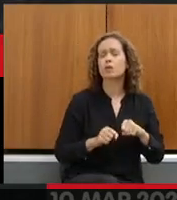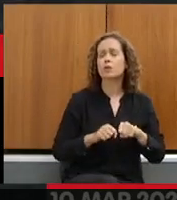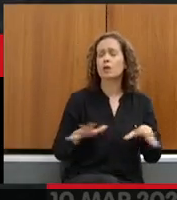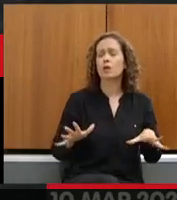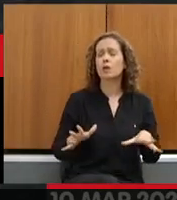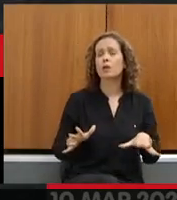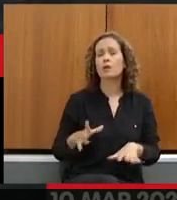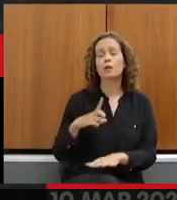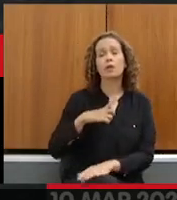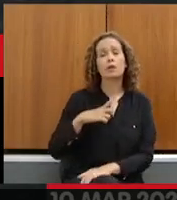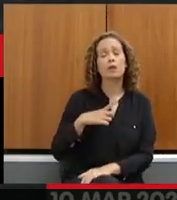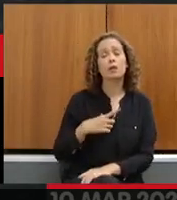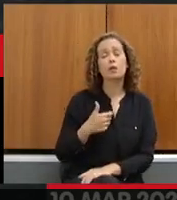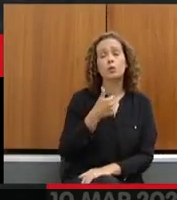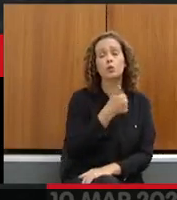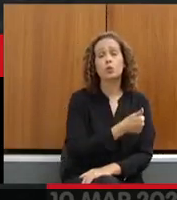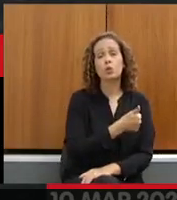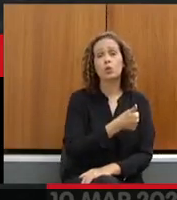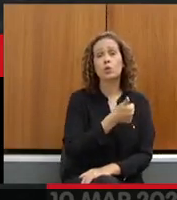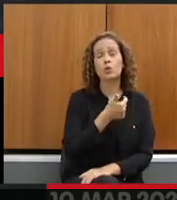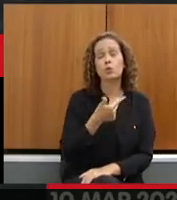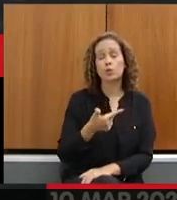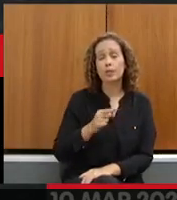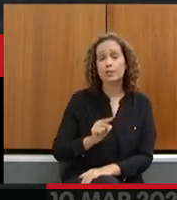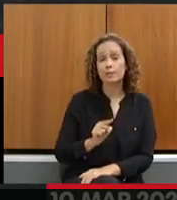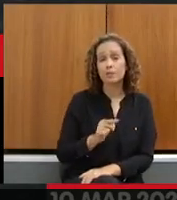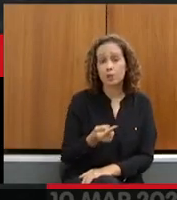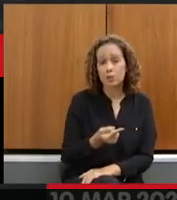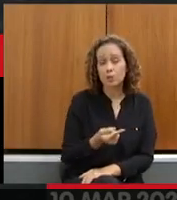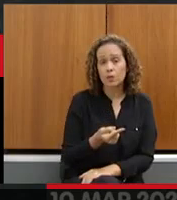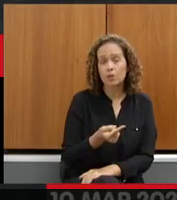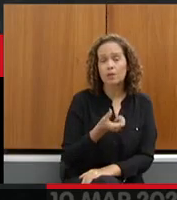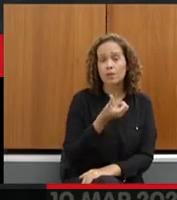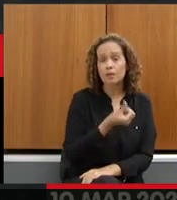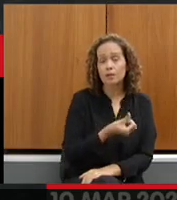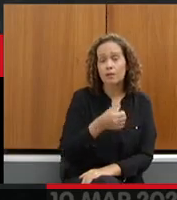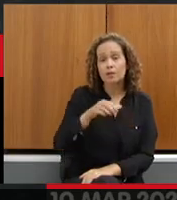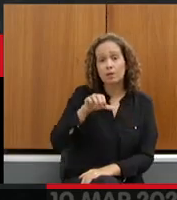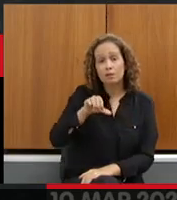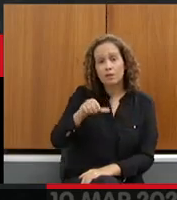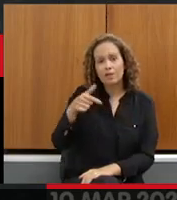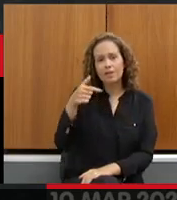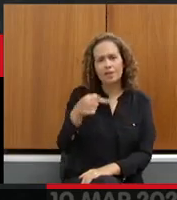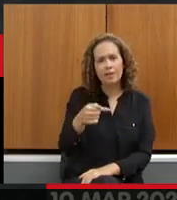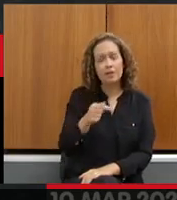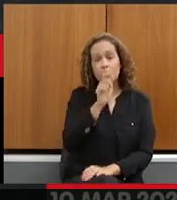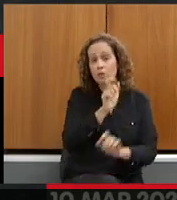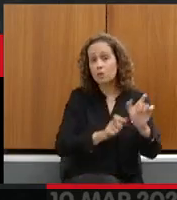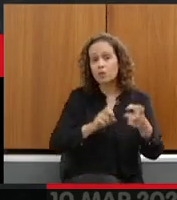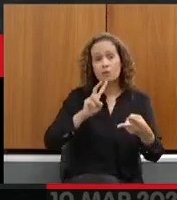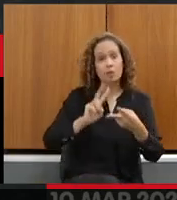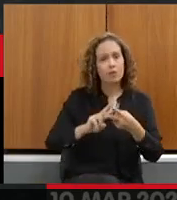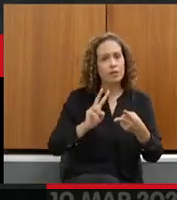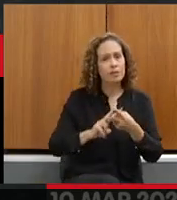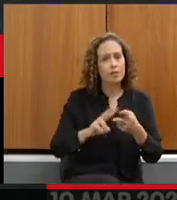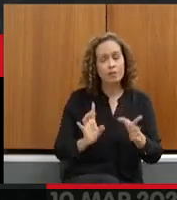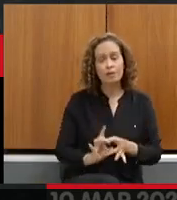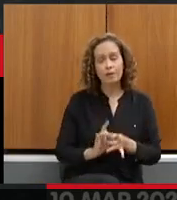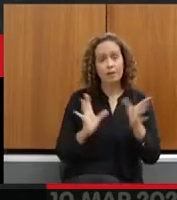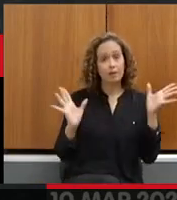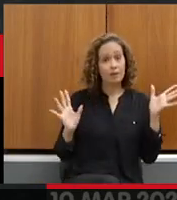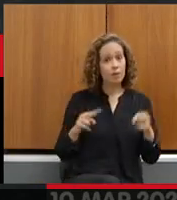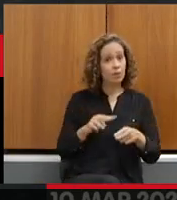12.697 presos vou repetir 12.697 presos em razão da